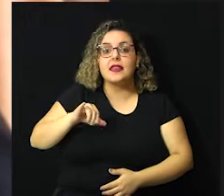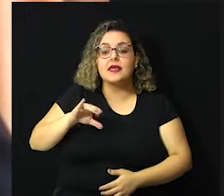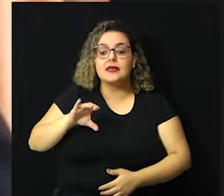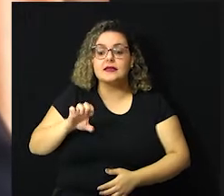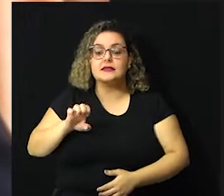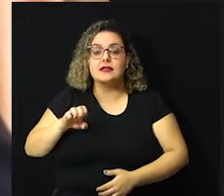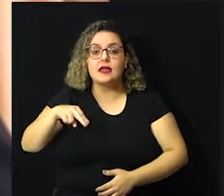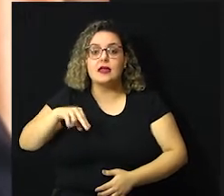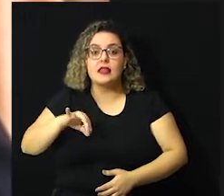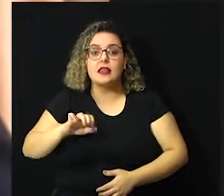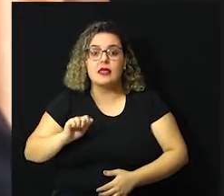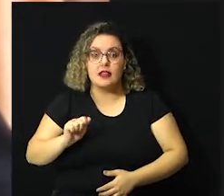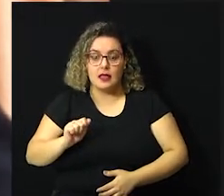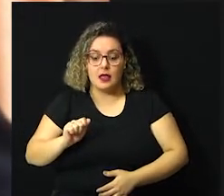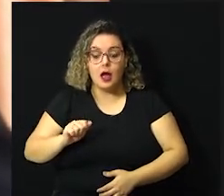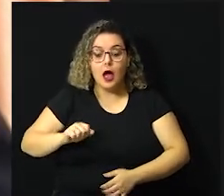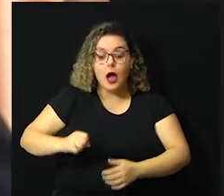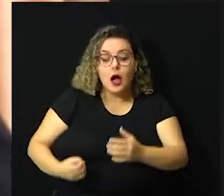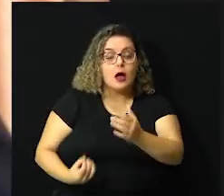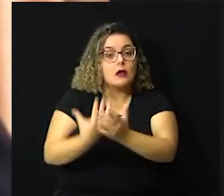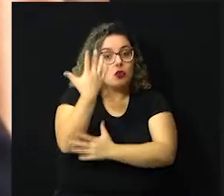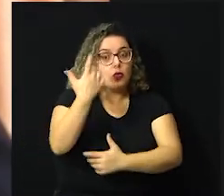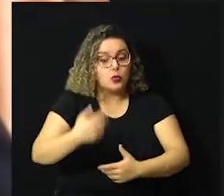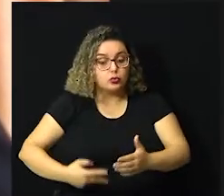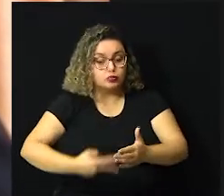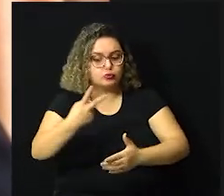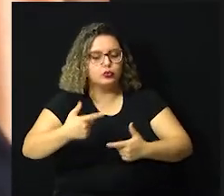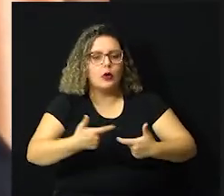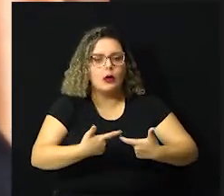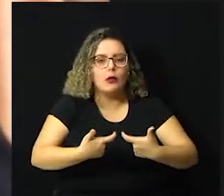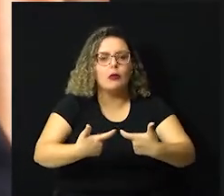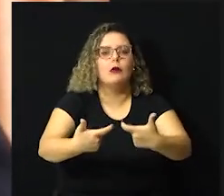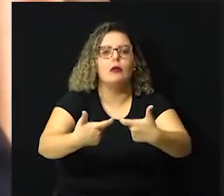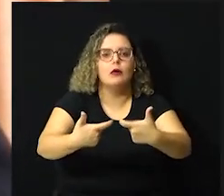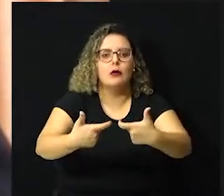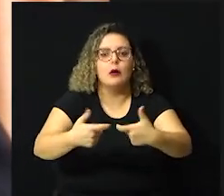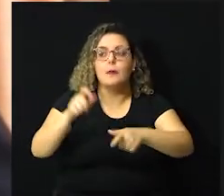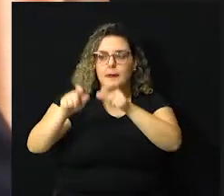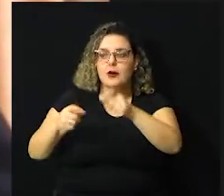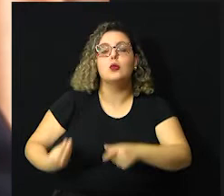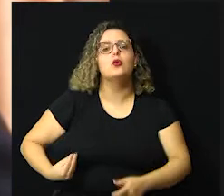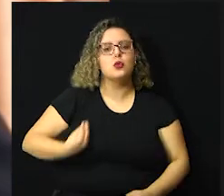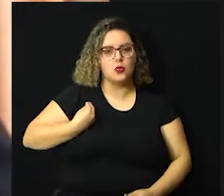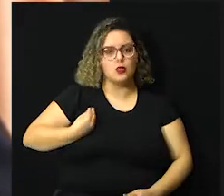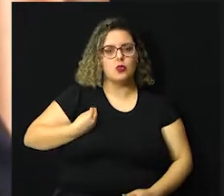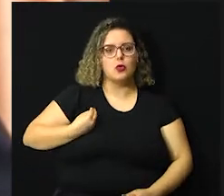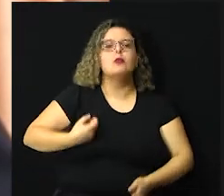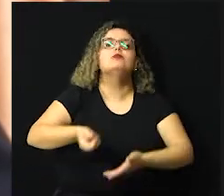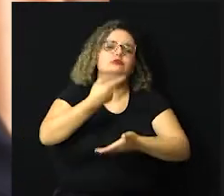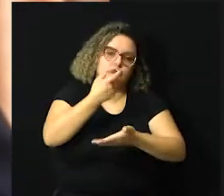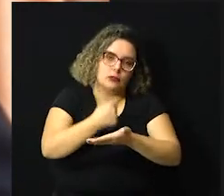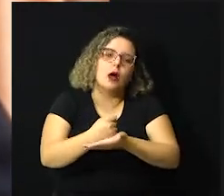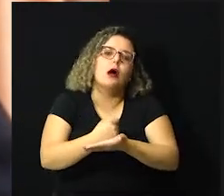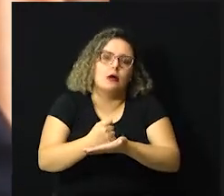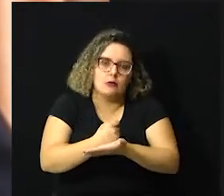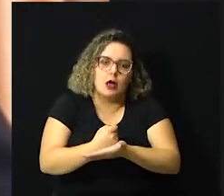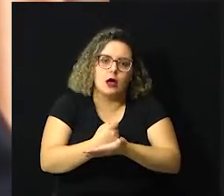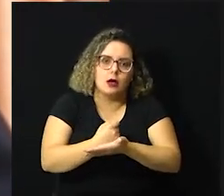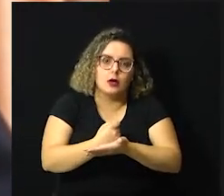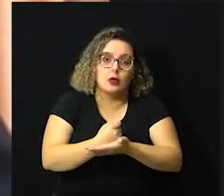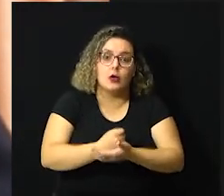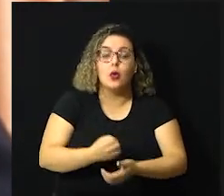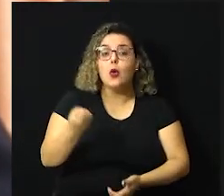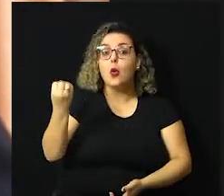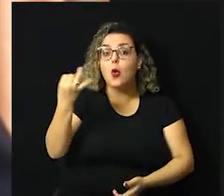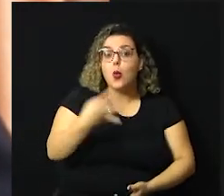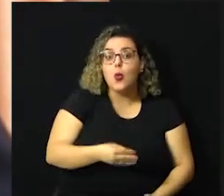durante a Segunda Guerra Mundial, e se existem pessoas que sobreviveram àquelas infecções, foi graças à penicilina. Quantos testes